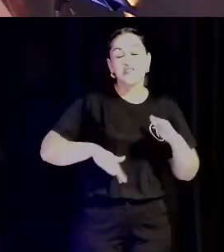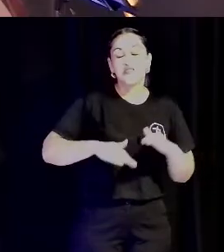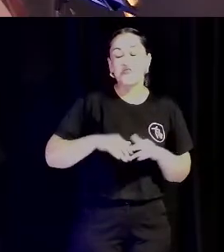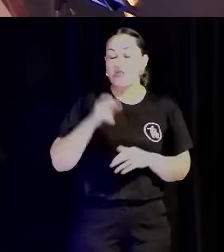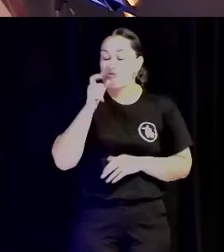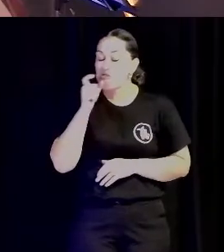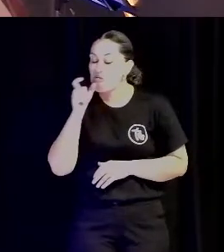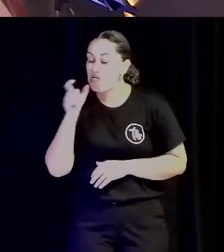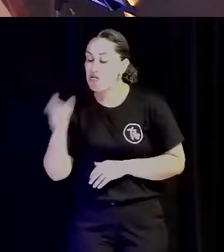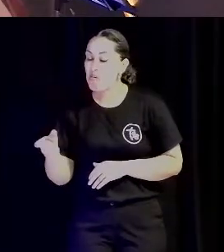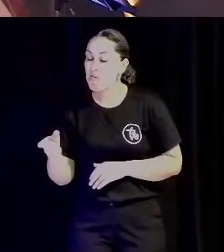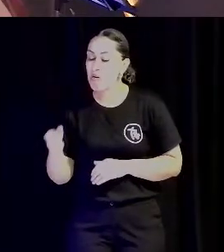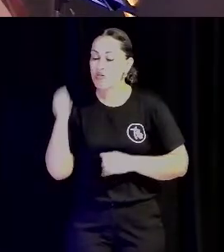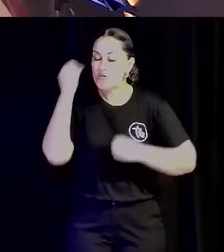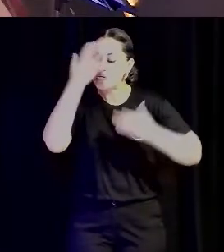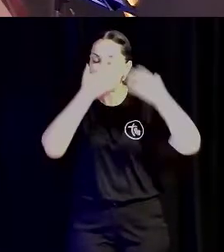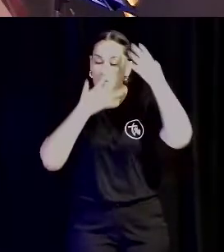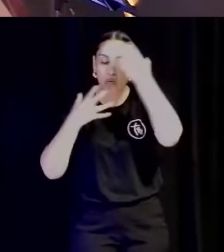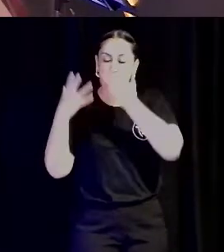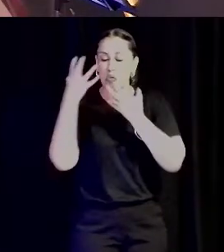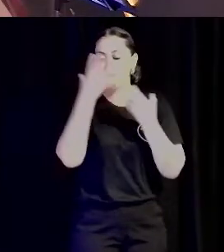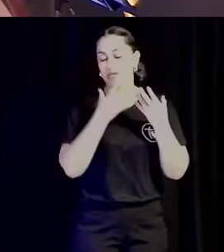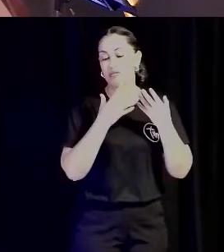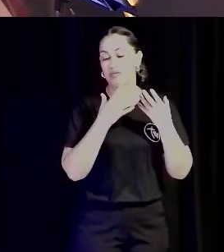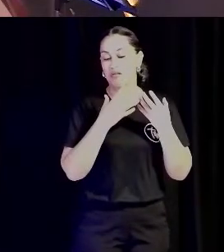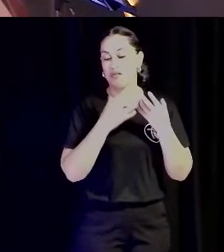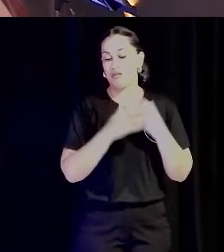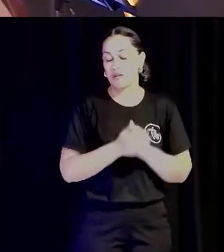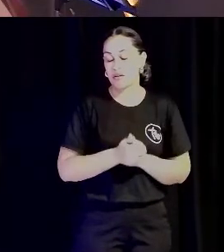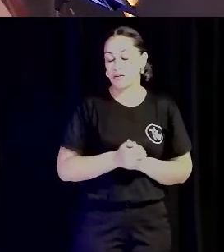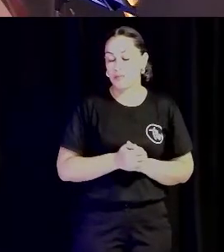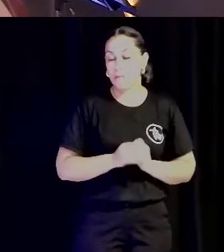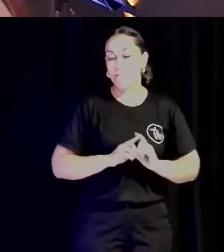adversas. Discípulos de Jesus